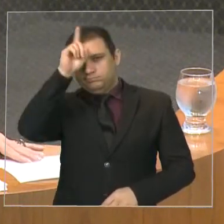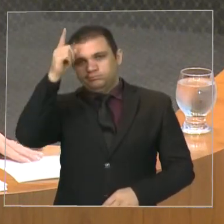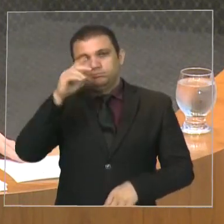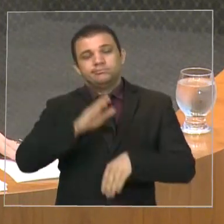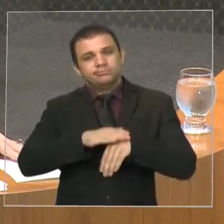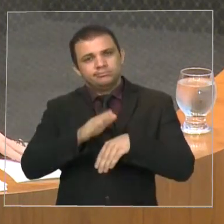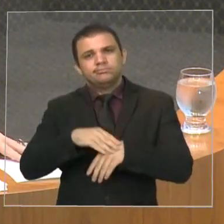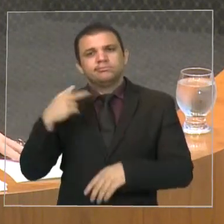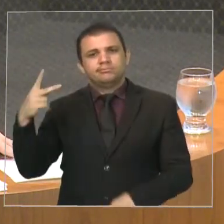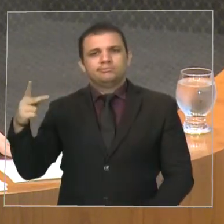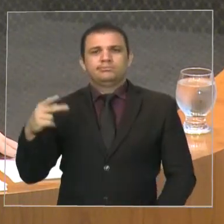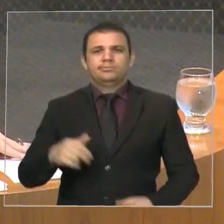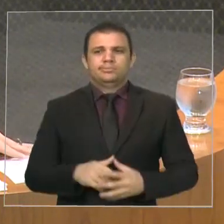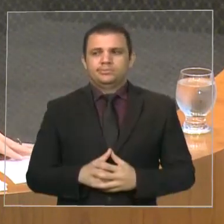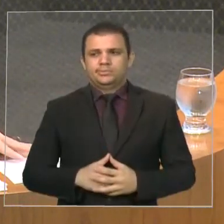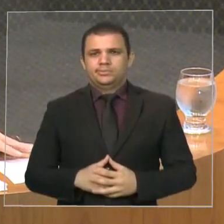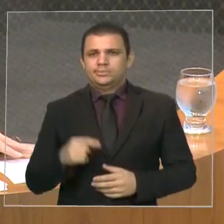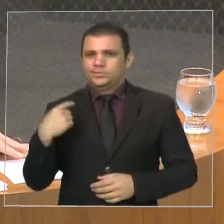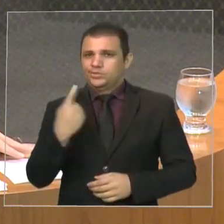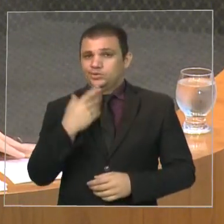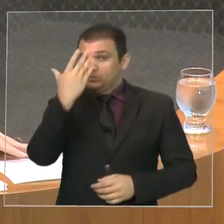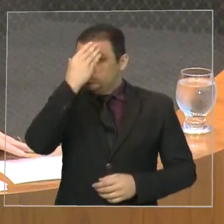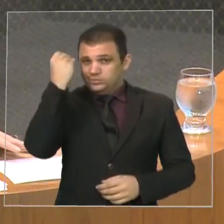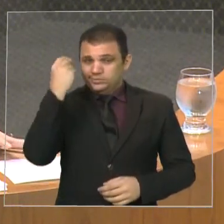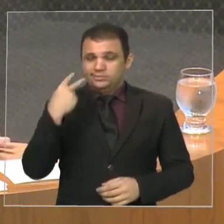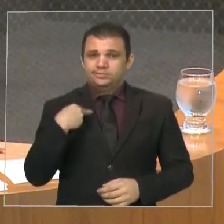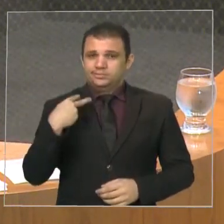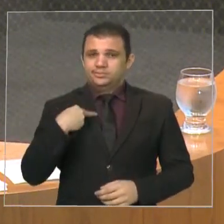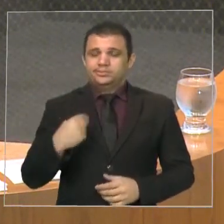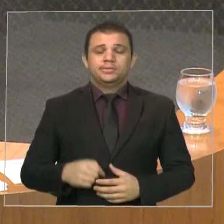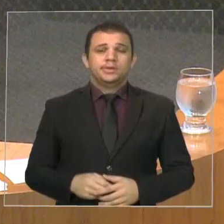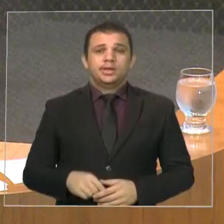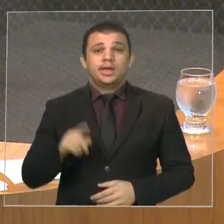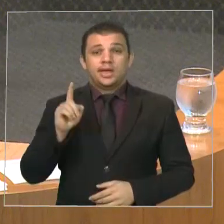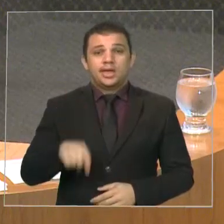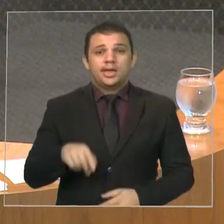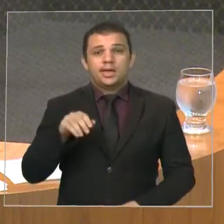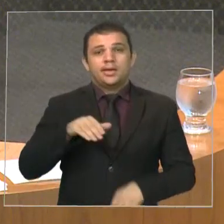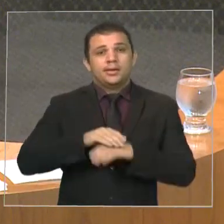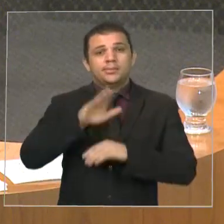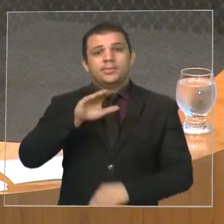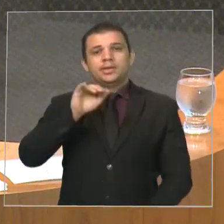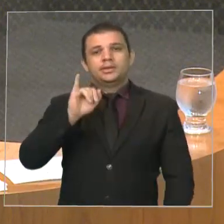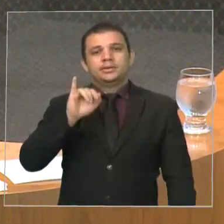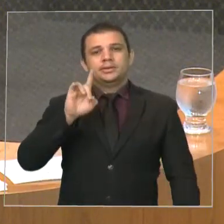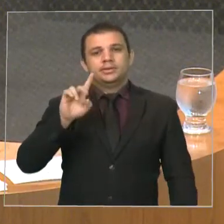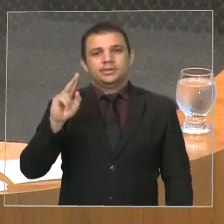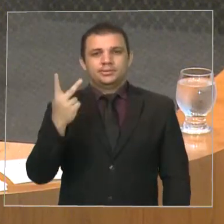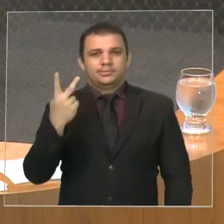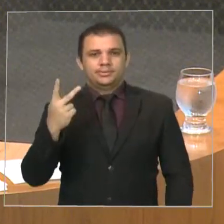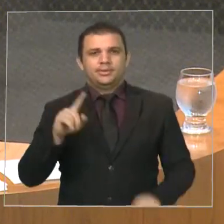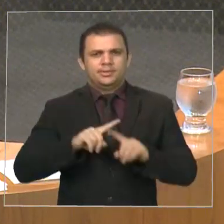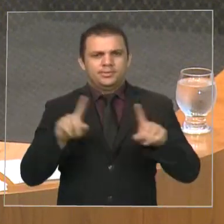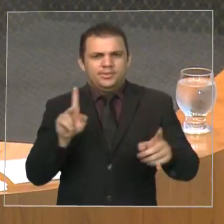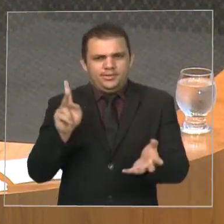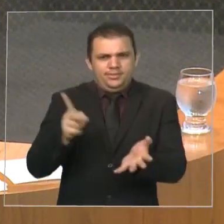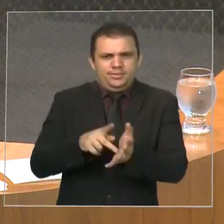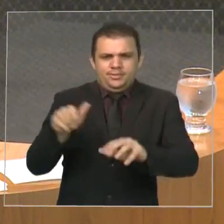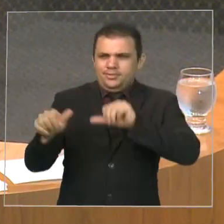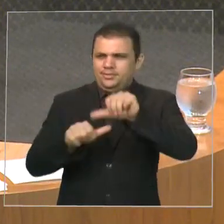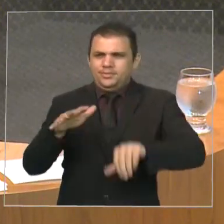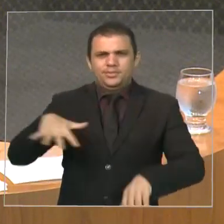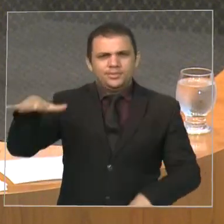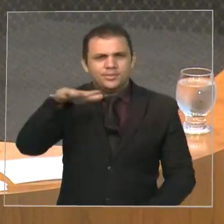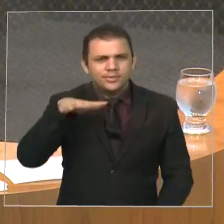Dele, nós não podemos esquecer isso. É o mais IDH que não está mudando realidade